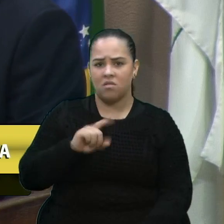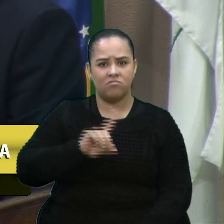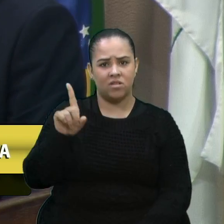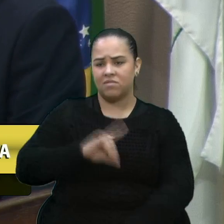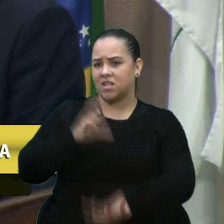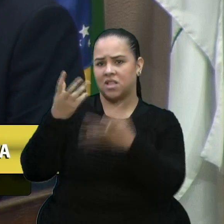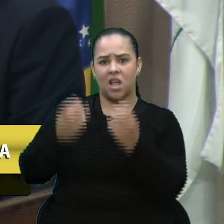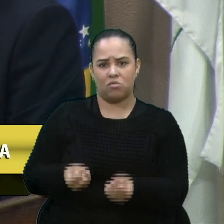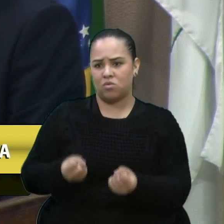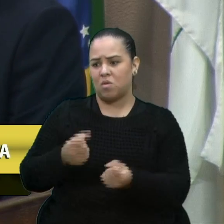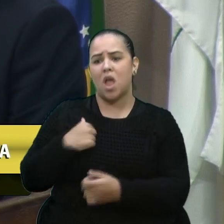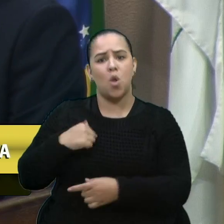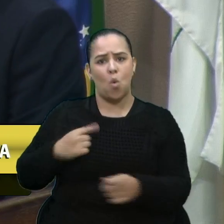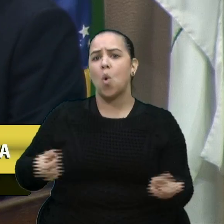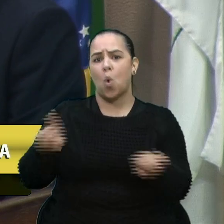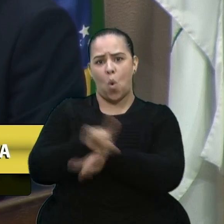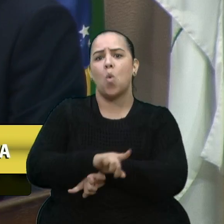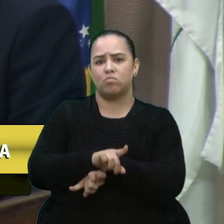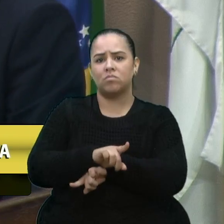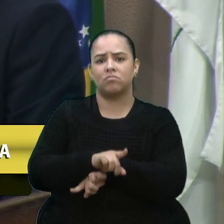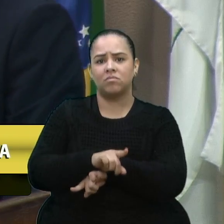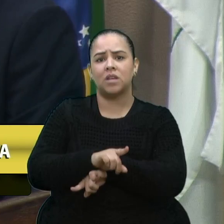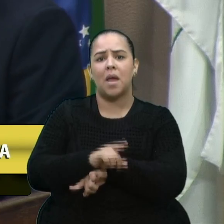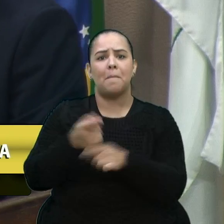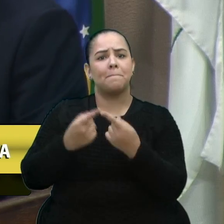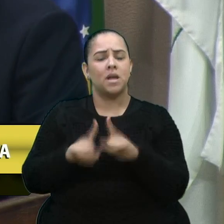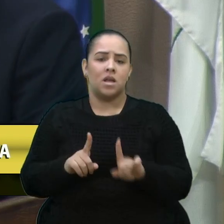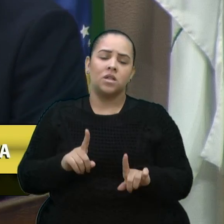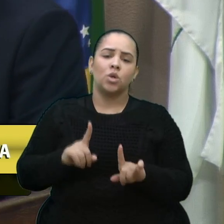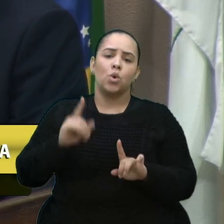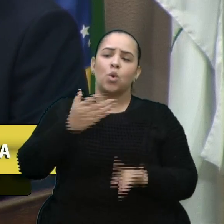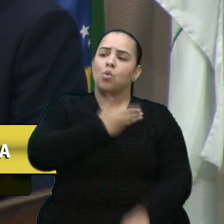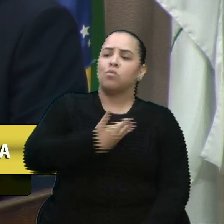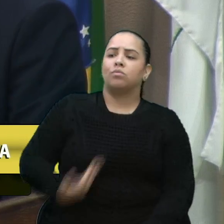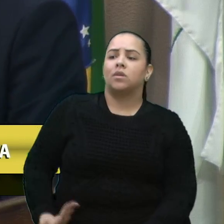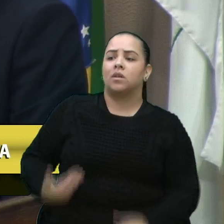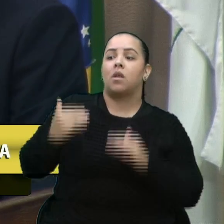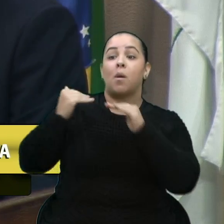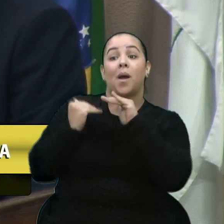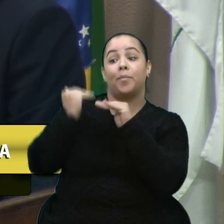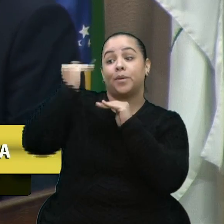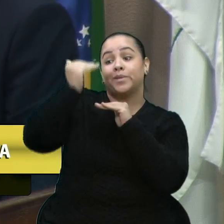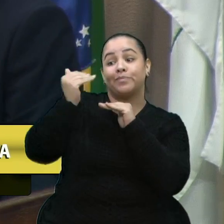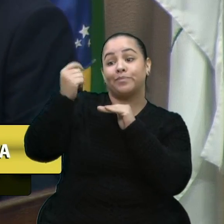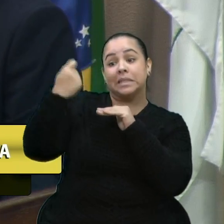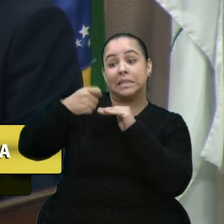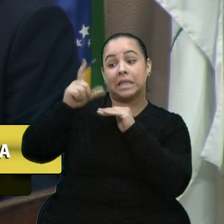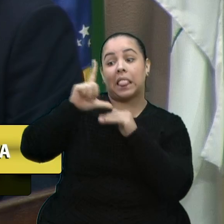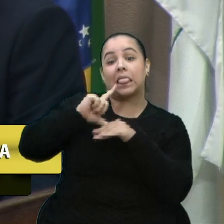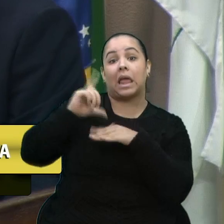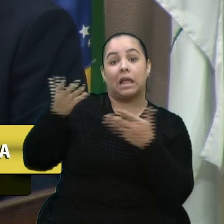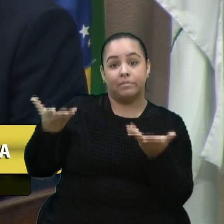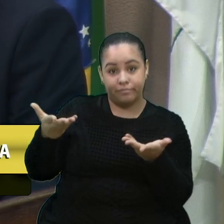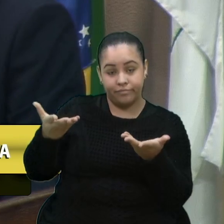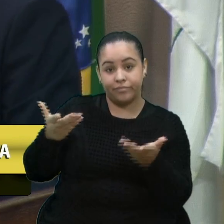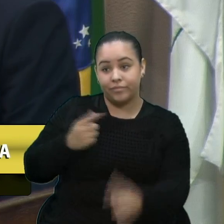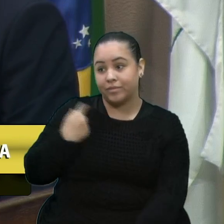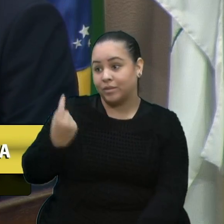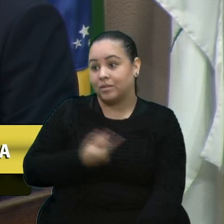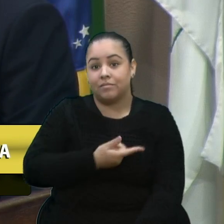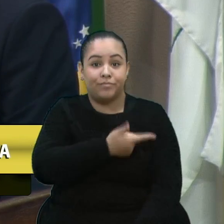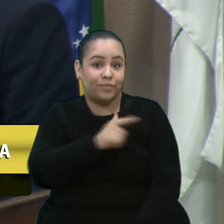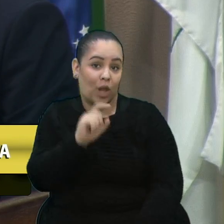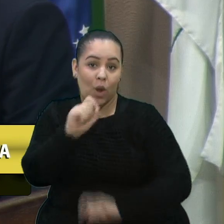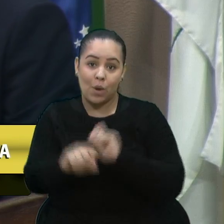pedágio. Agora, quando um governo superior a nós se eleva e diz haverá os pedágios, então a gente não tem o que